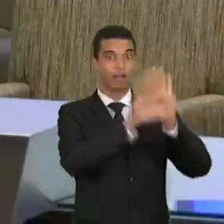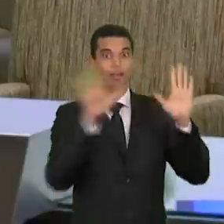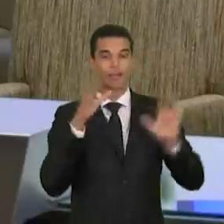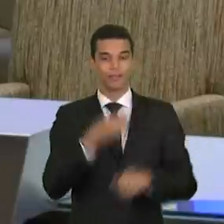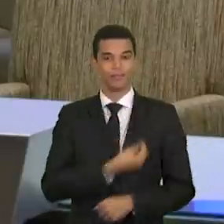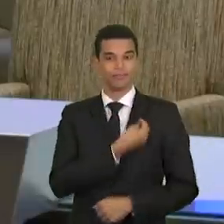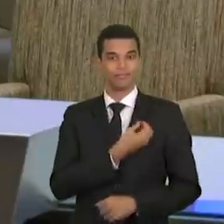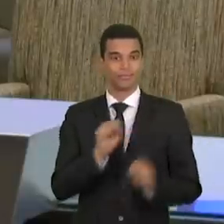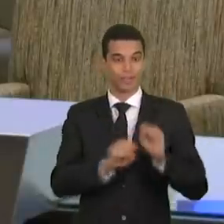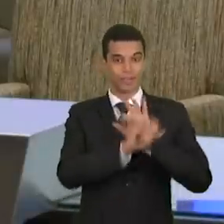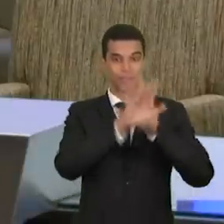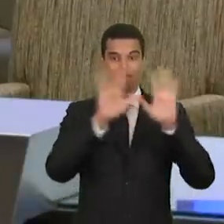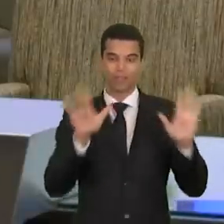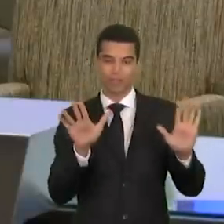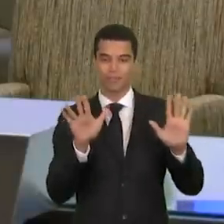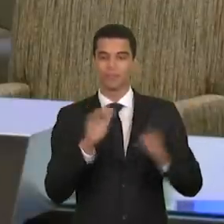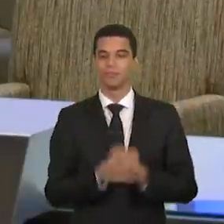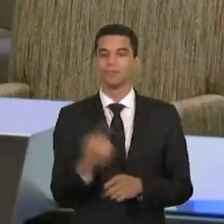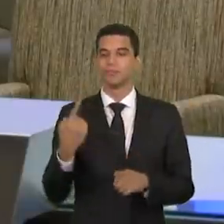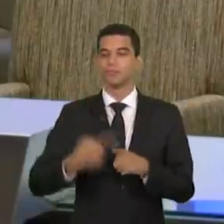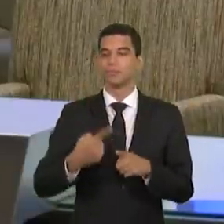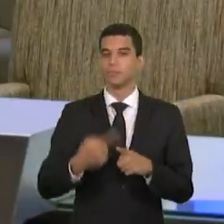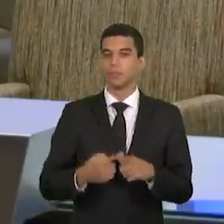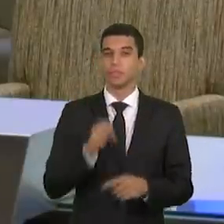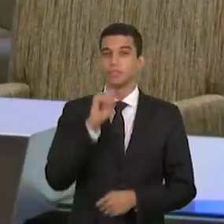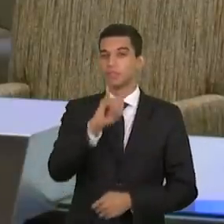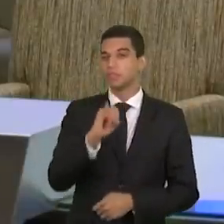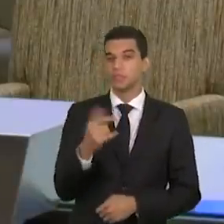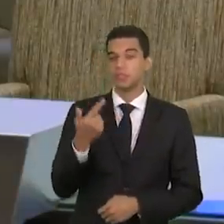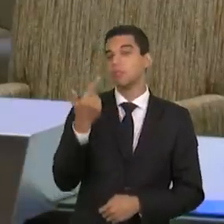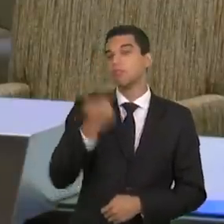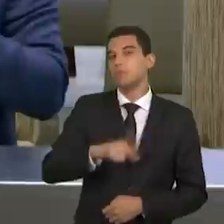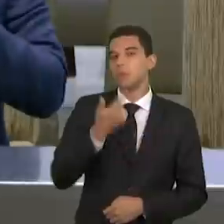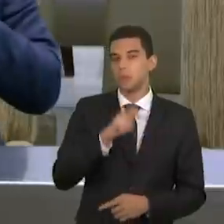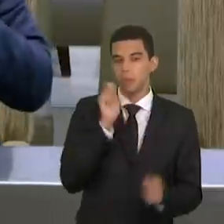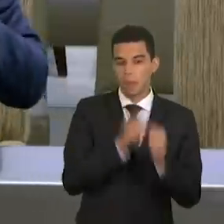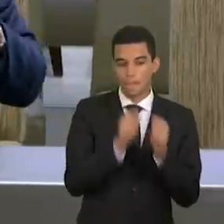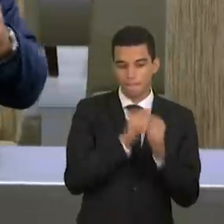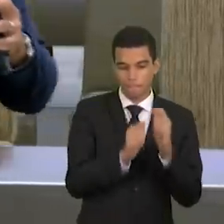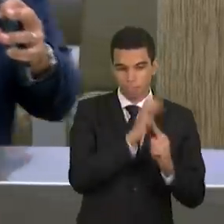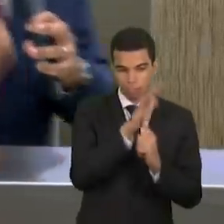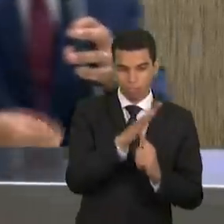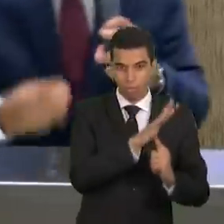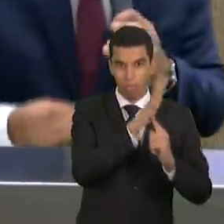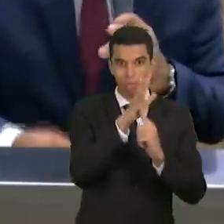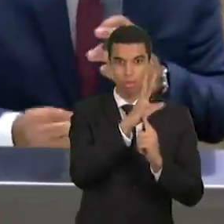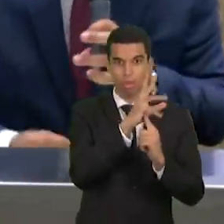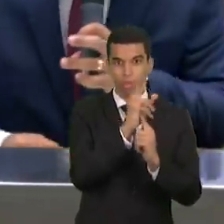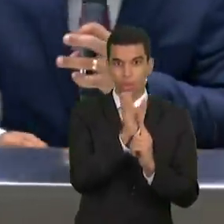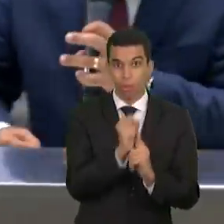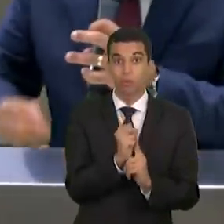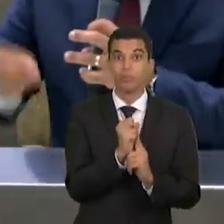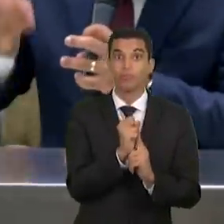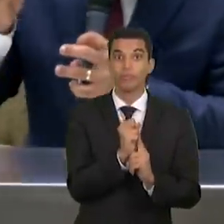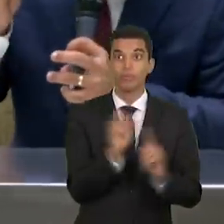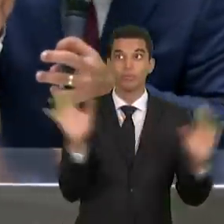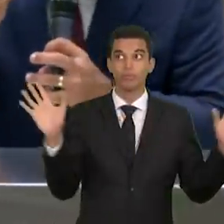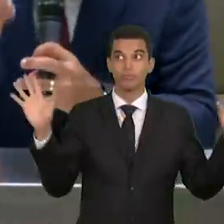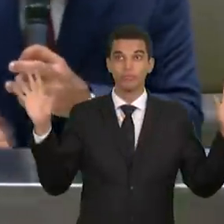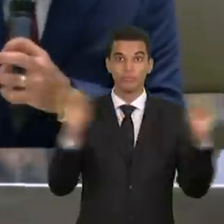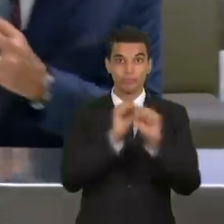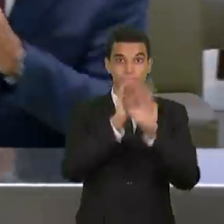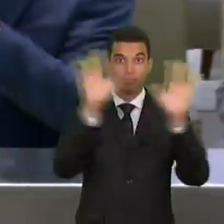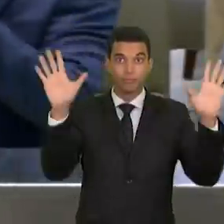sem o azeite suficiente, a tendência é o fogo se apagar. E eu acredito que